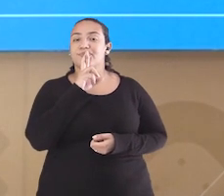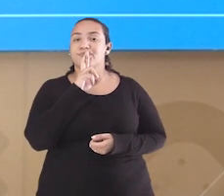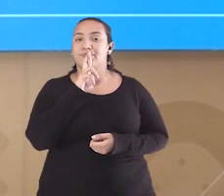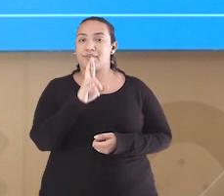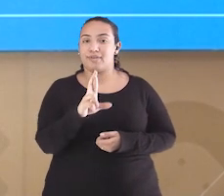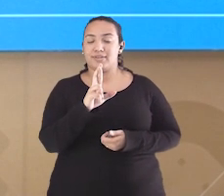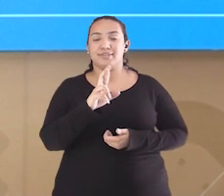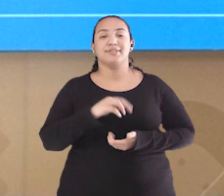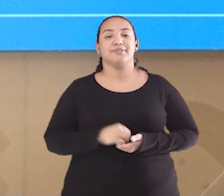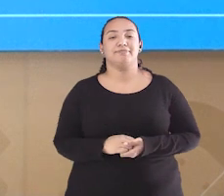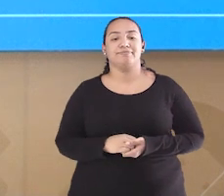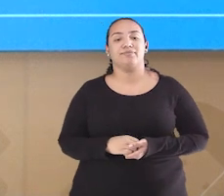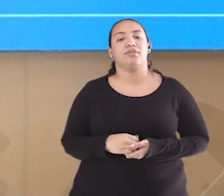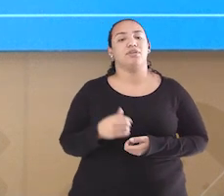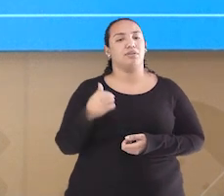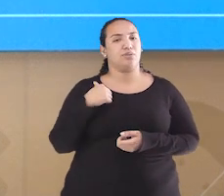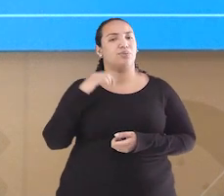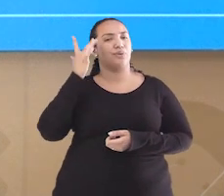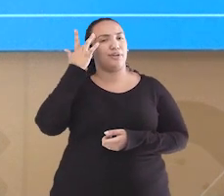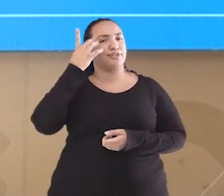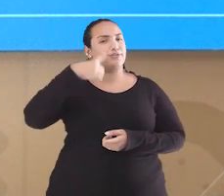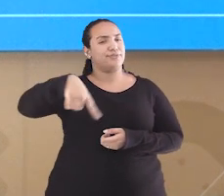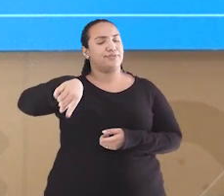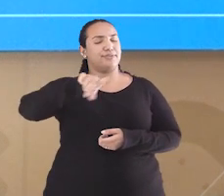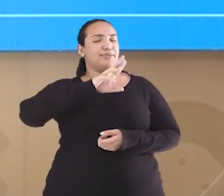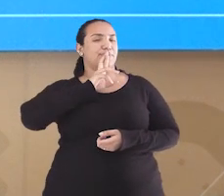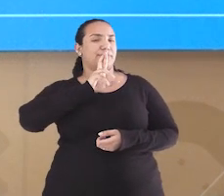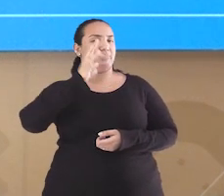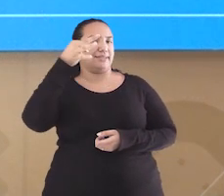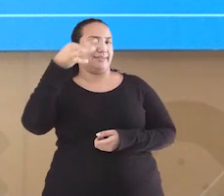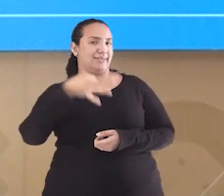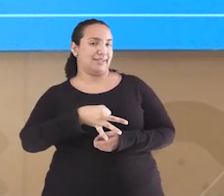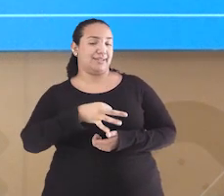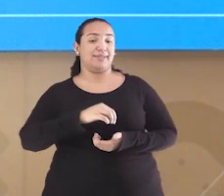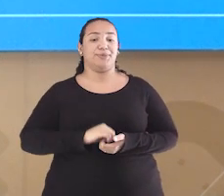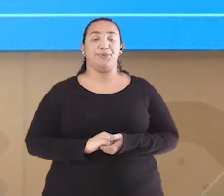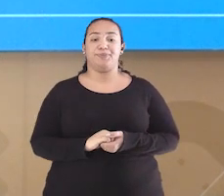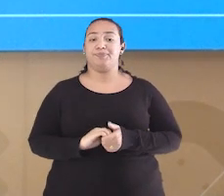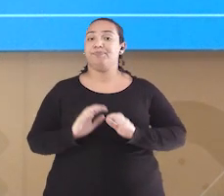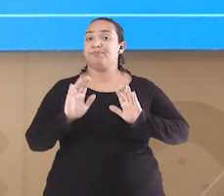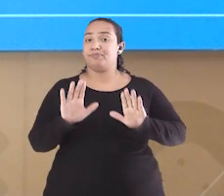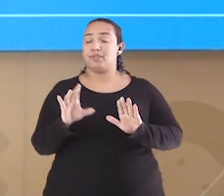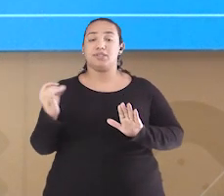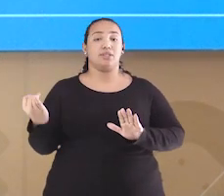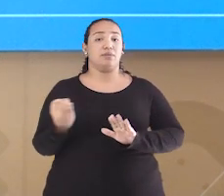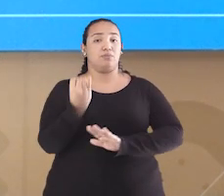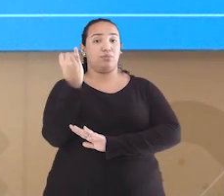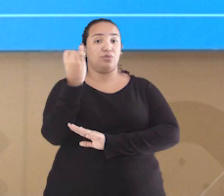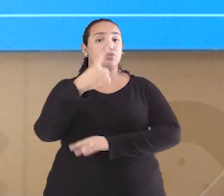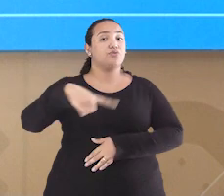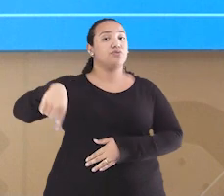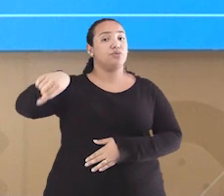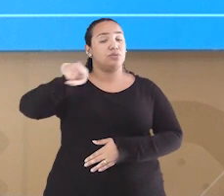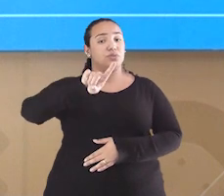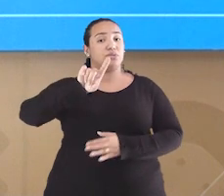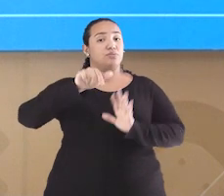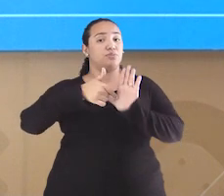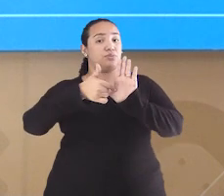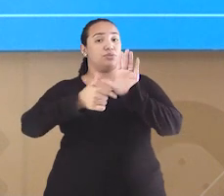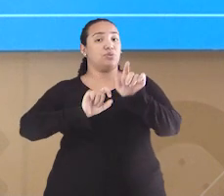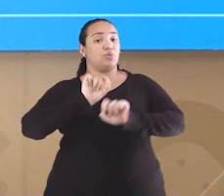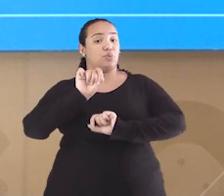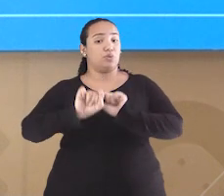Resposta da questão número 2. Aposto que vocês responderam muito bem essa questão. Porém, é muito importante que vocês